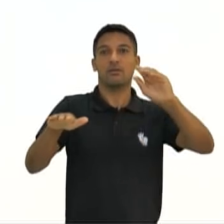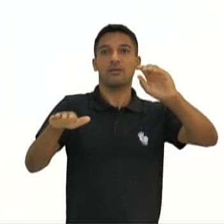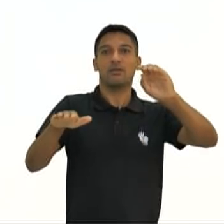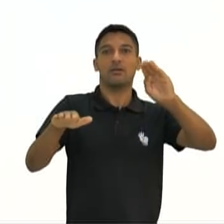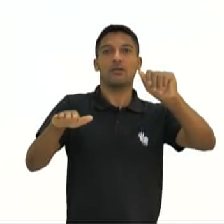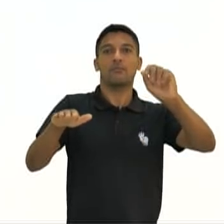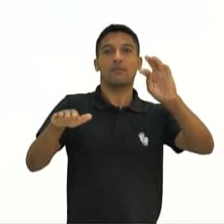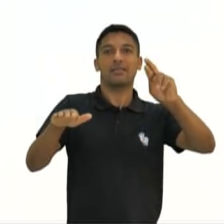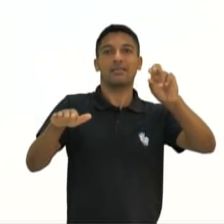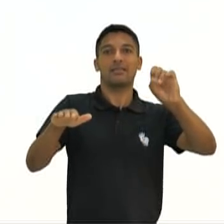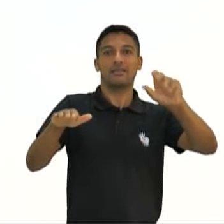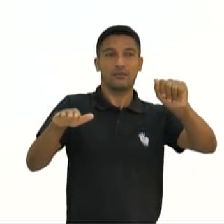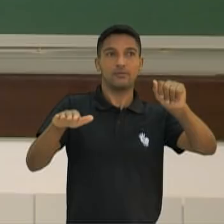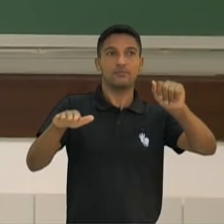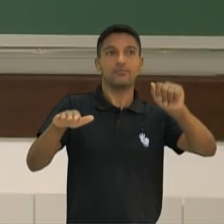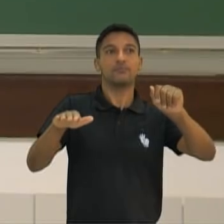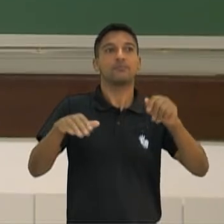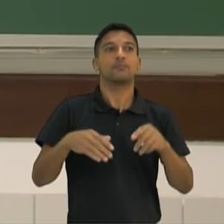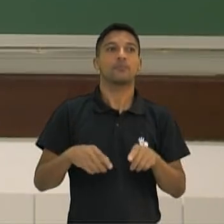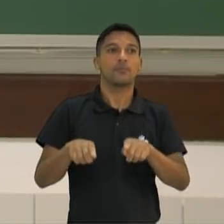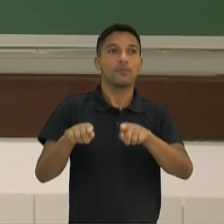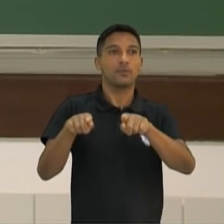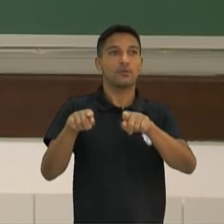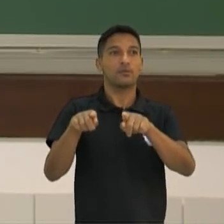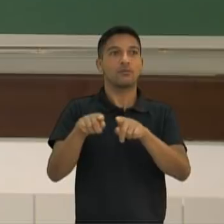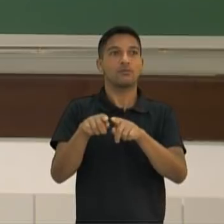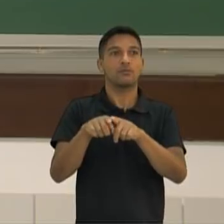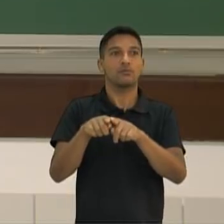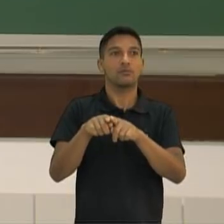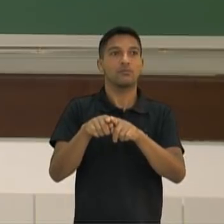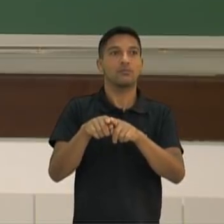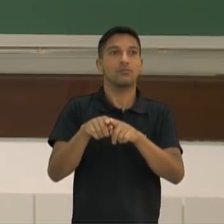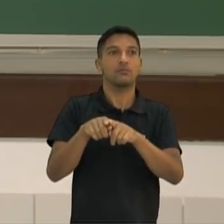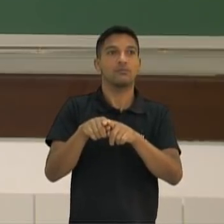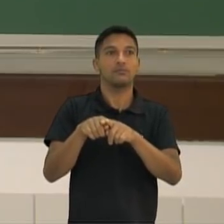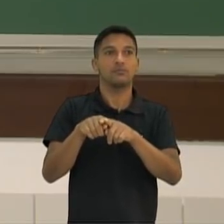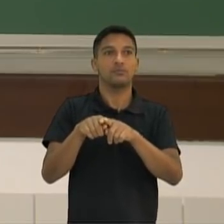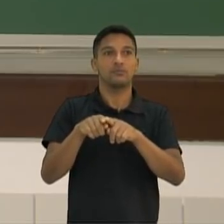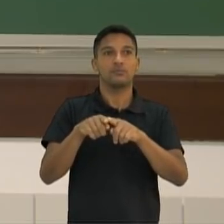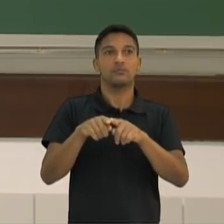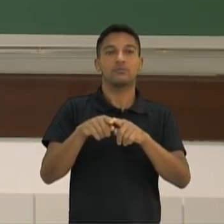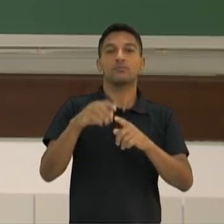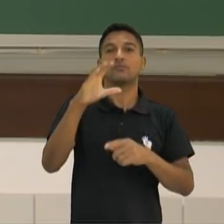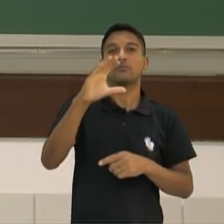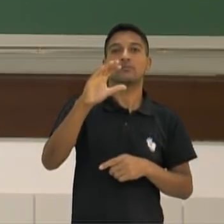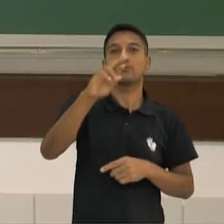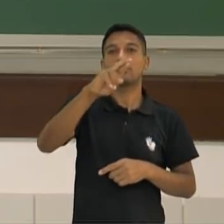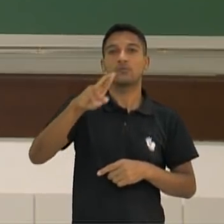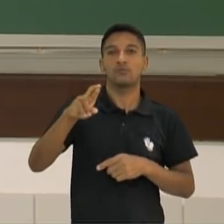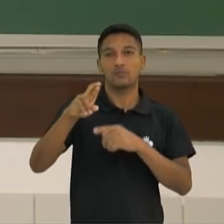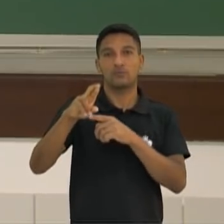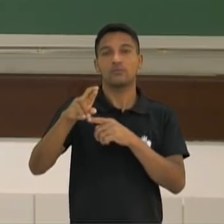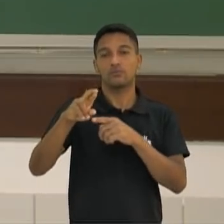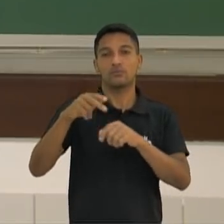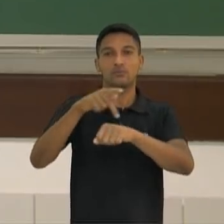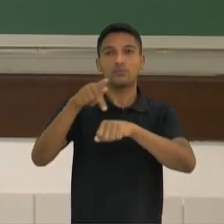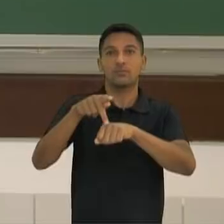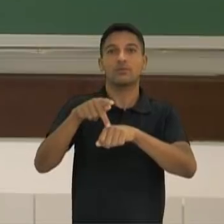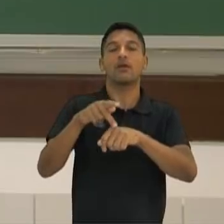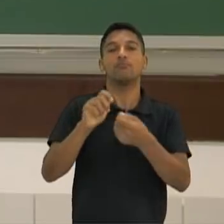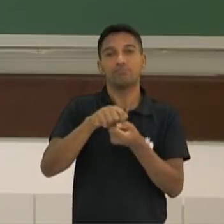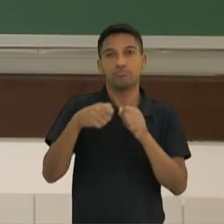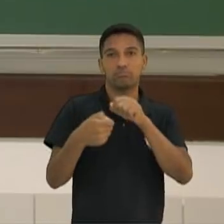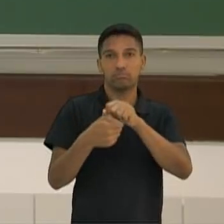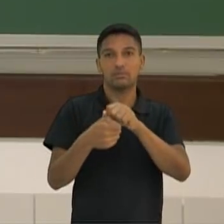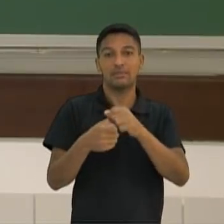sua frota como um todo de elementos públicos, do carro a diesel ou a gasolina, para o elétrico. Agora,